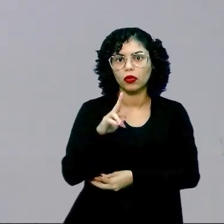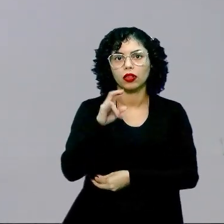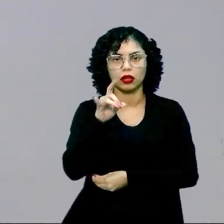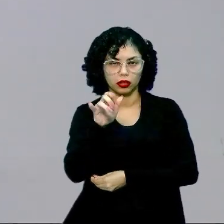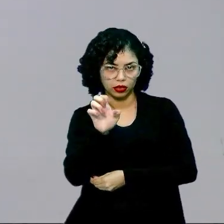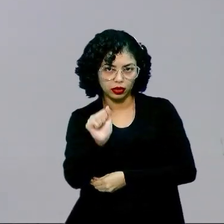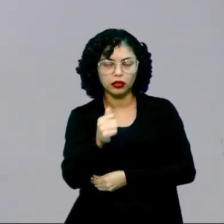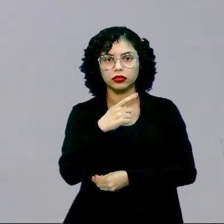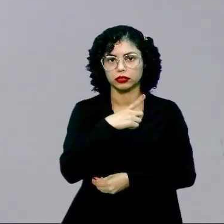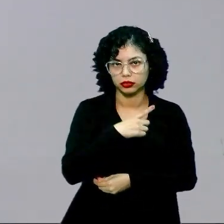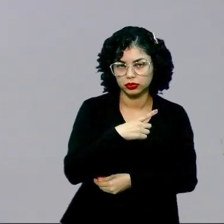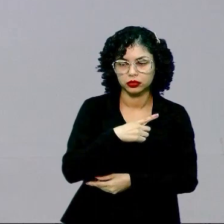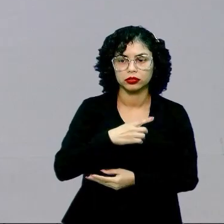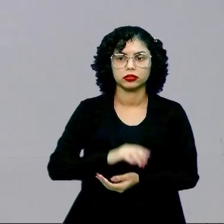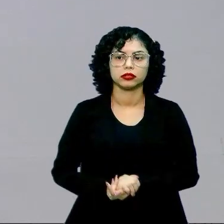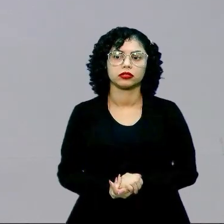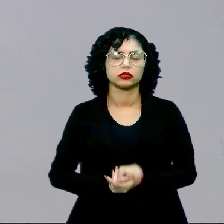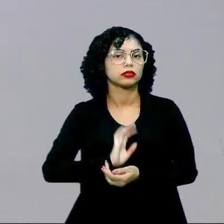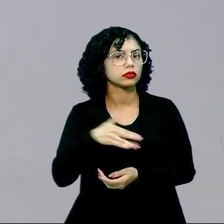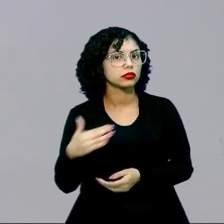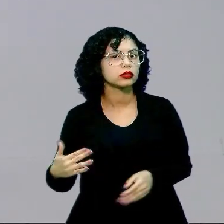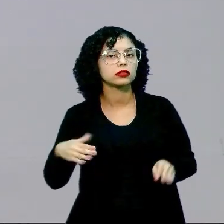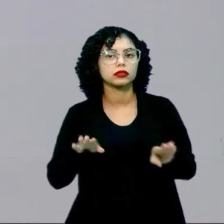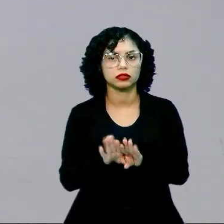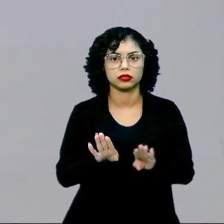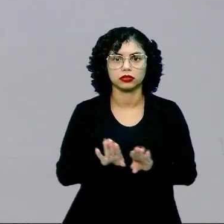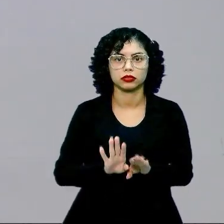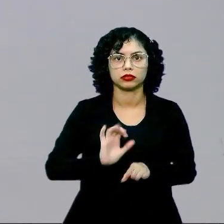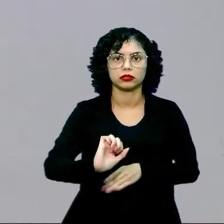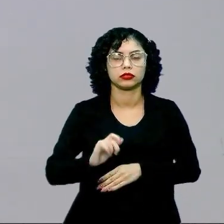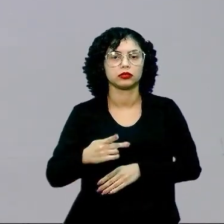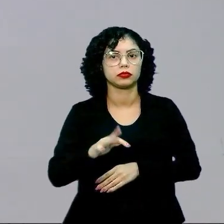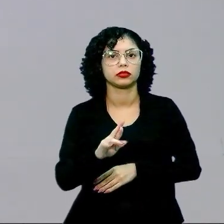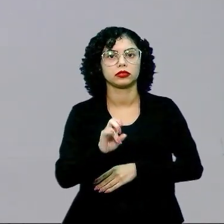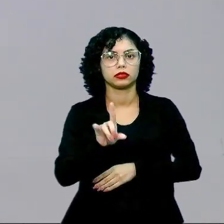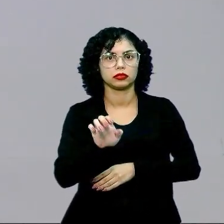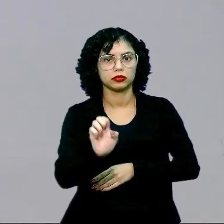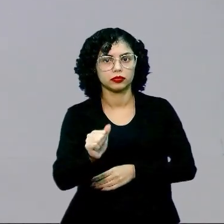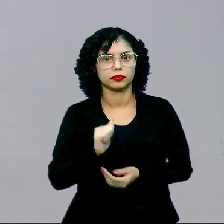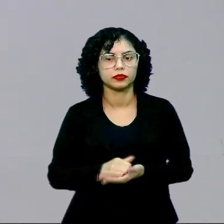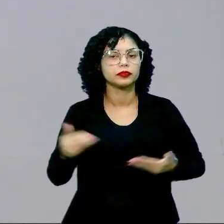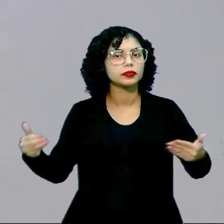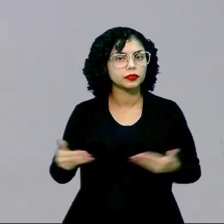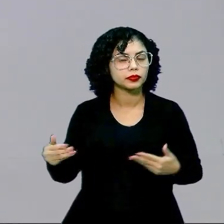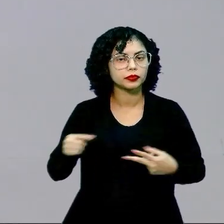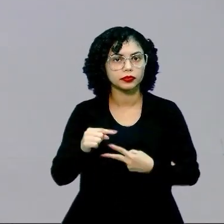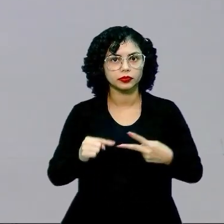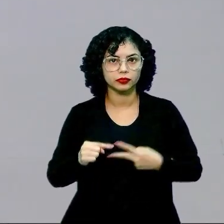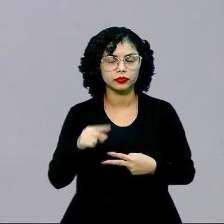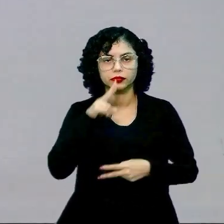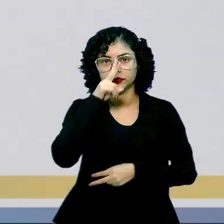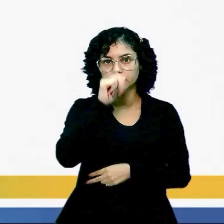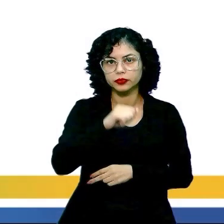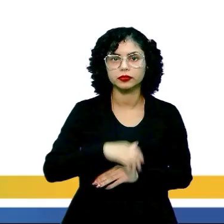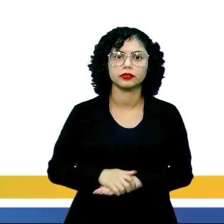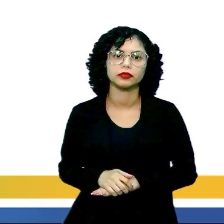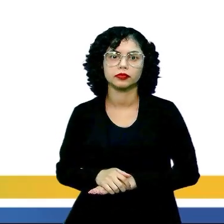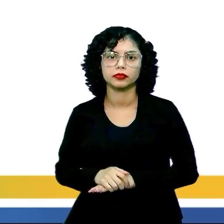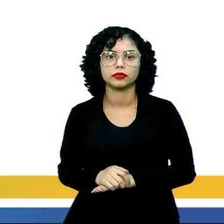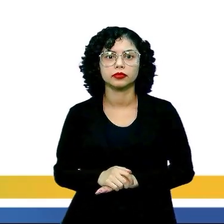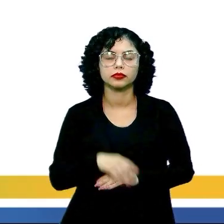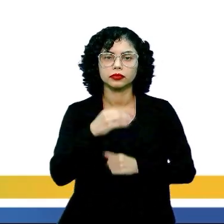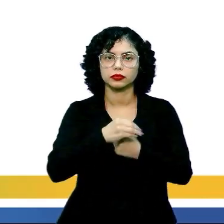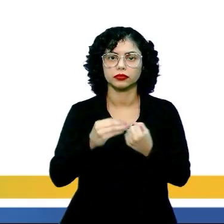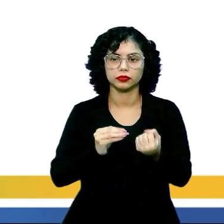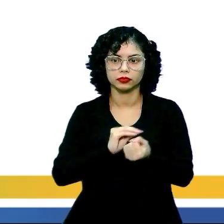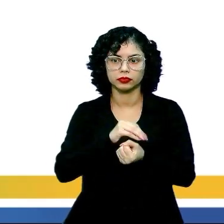ou seja, existem polos, quanto com moléculas apolares. Então, agora eu estou explicando a segunda força, é com moléculas